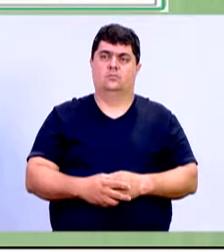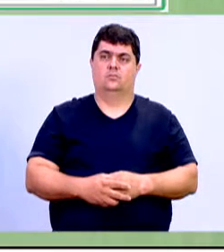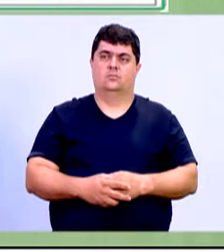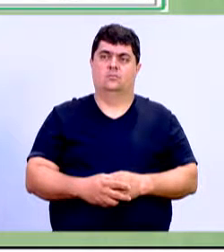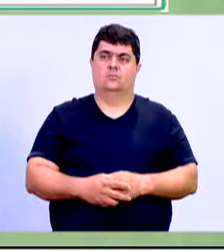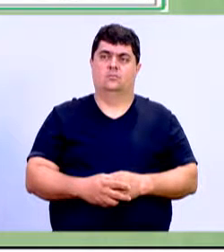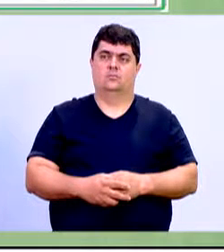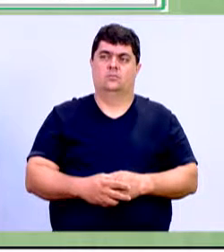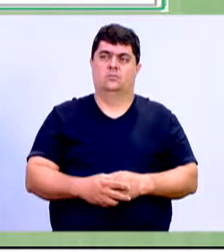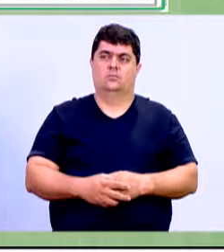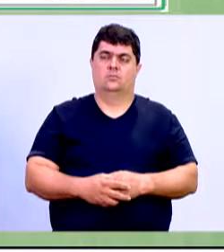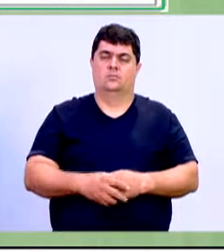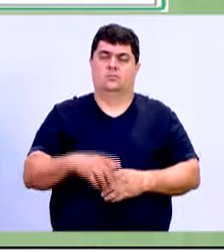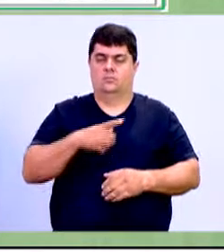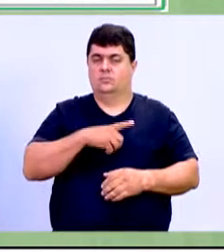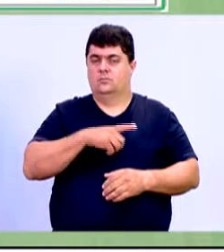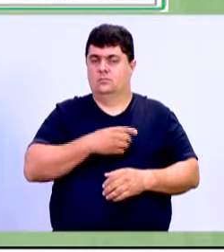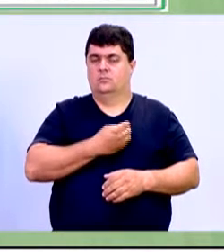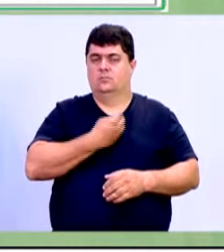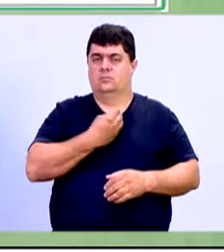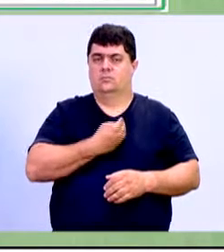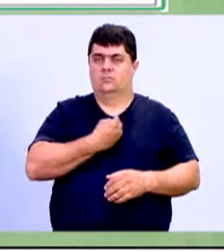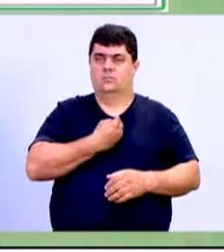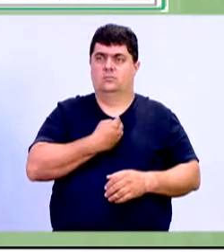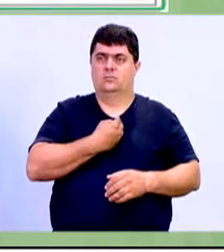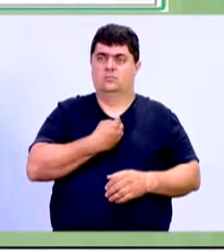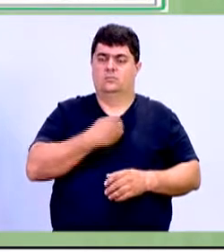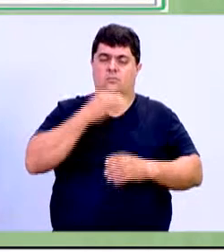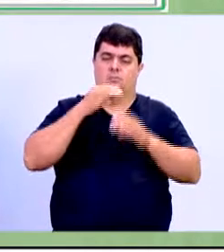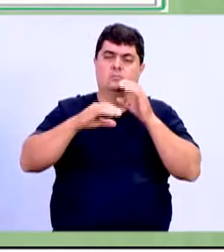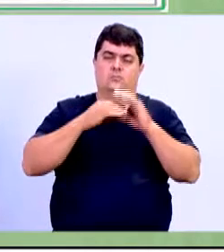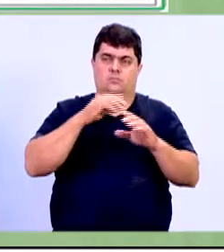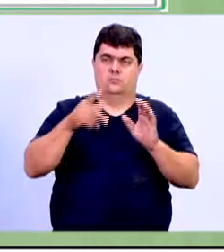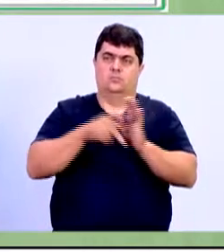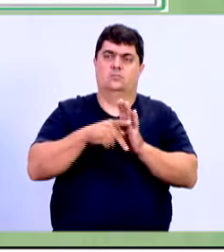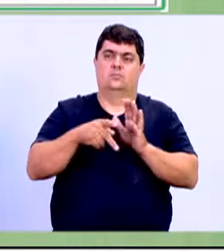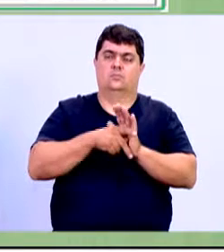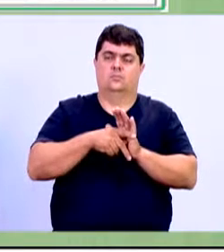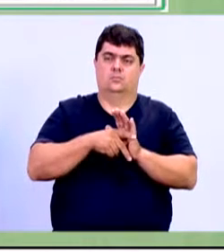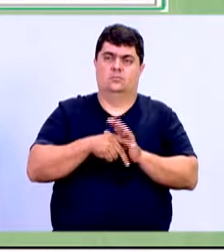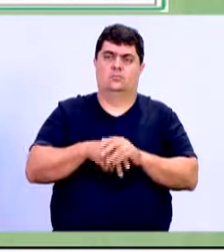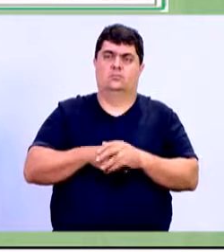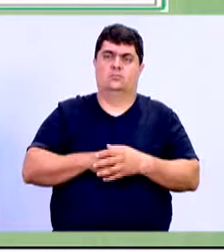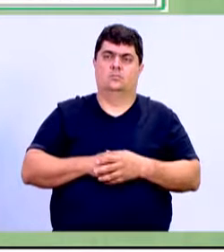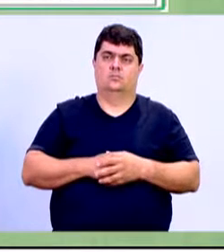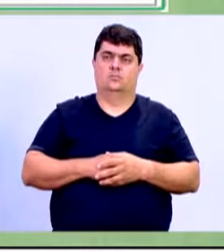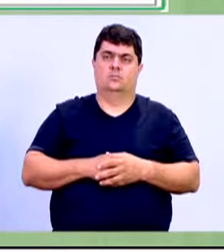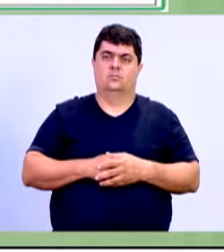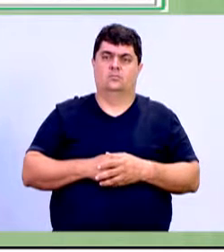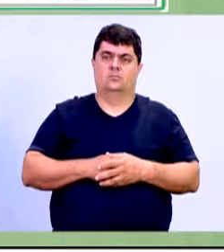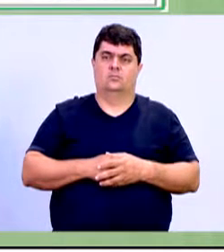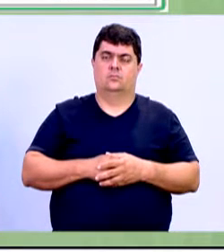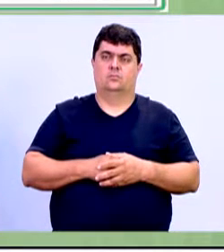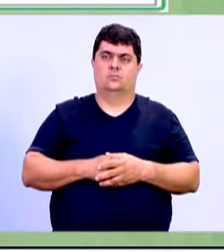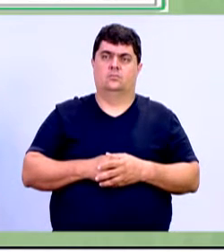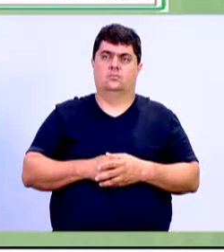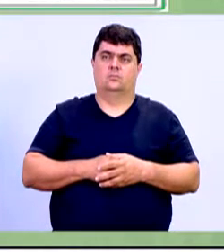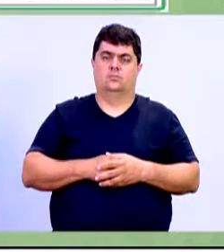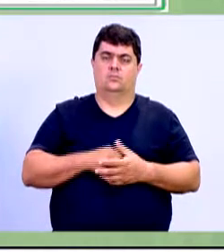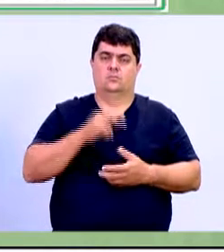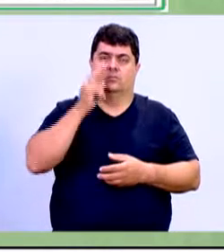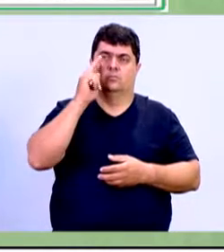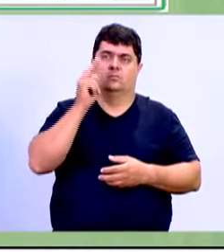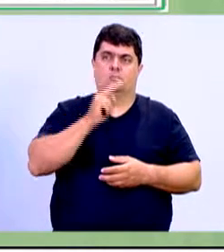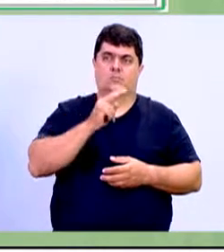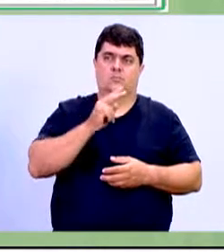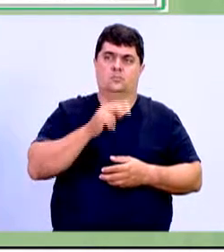Aí temos aqui a parte de comunicação, tá? Então aqui, essa parte de cima, como vocês podem